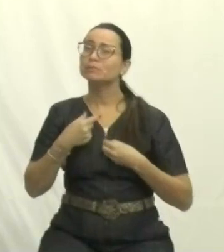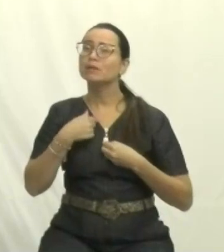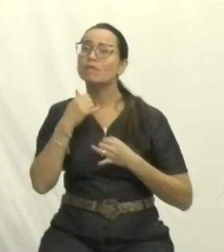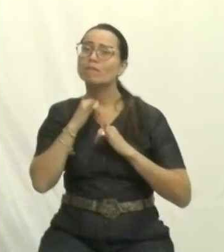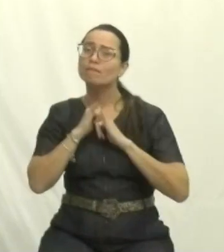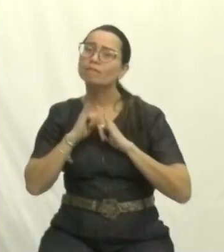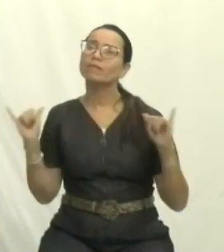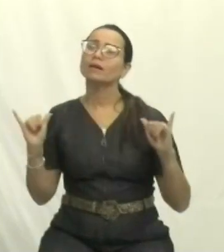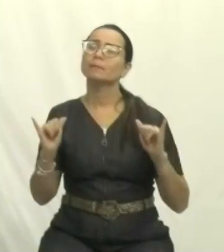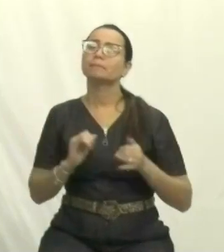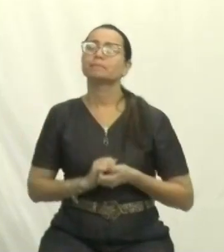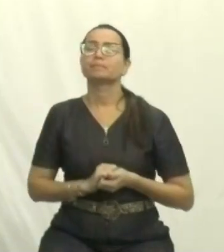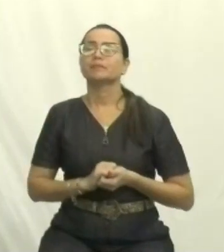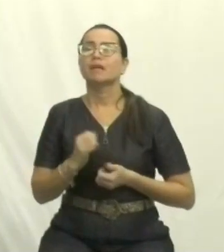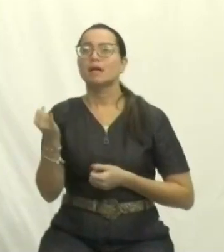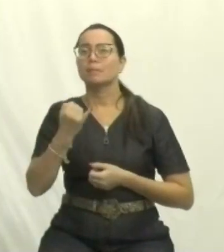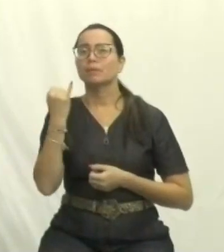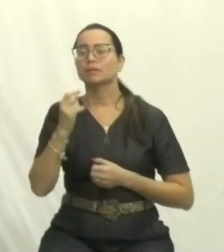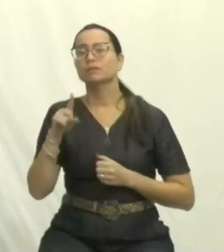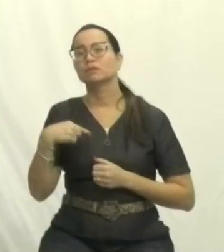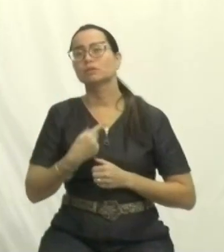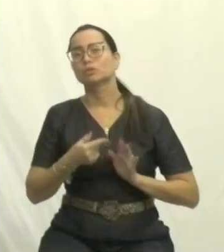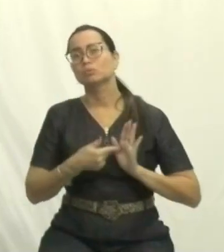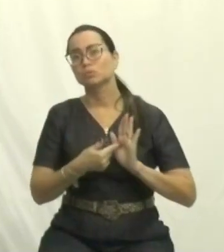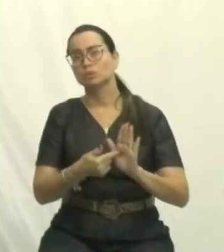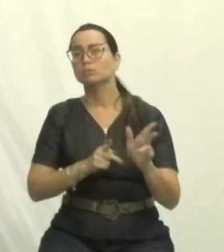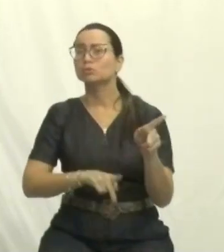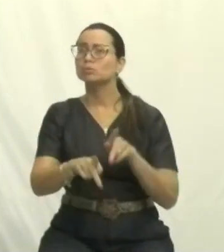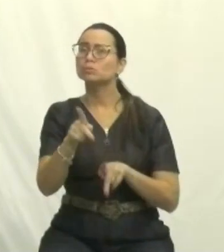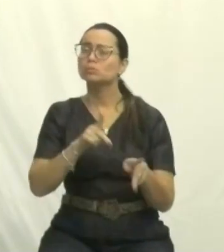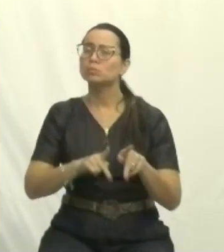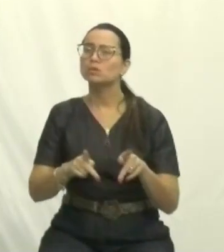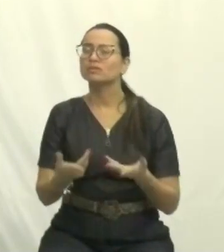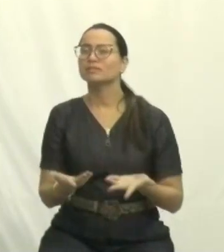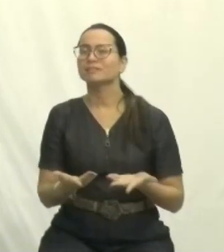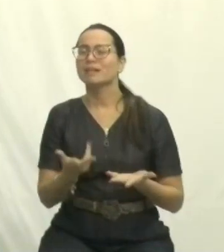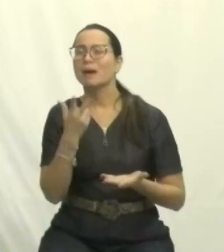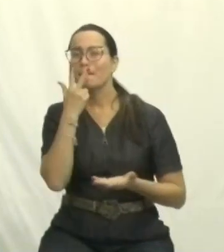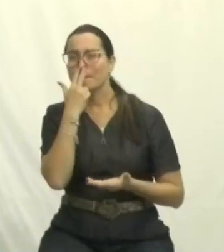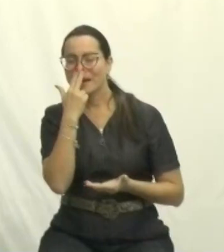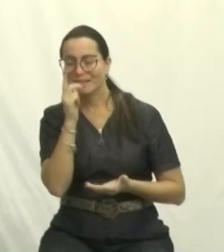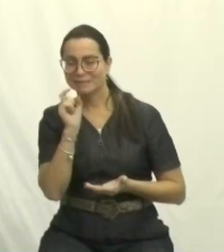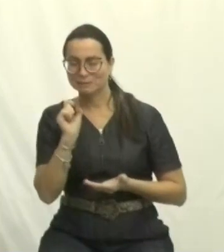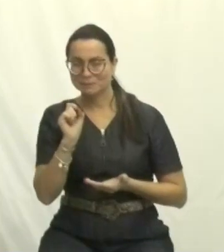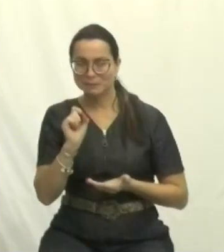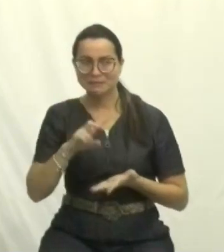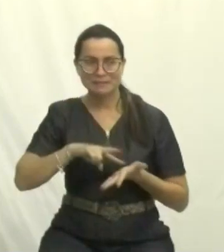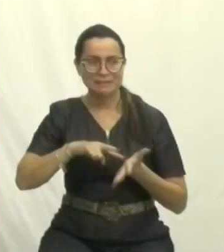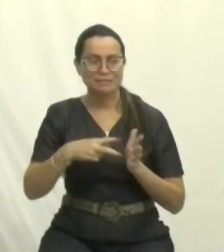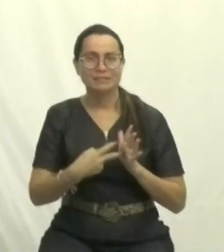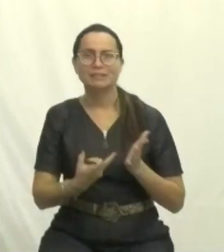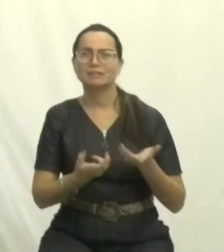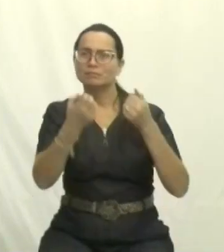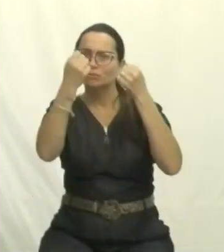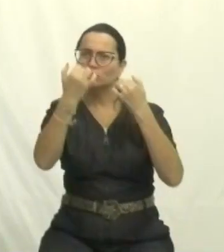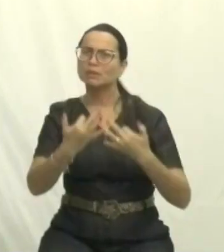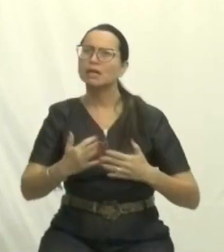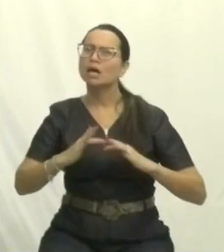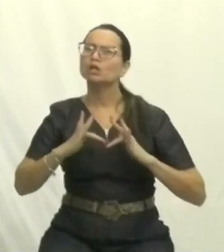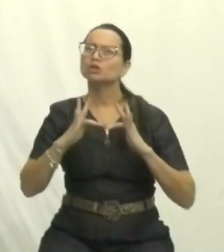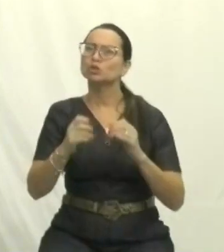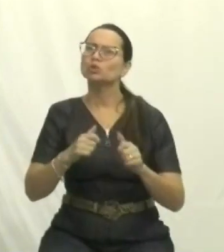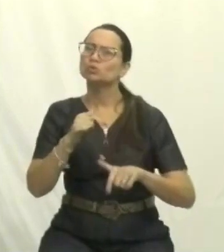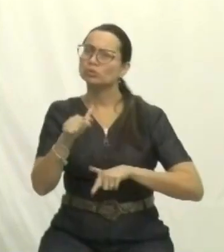gente apresentar para a população meio que uma forma de prestação de contas do que o Corpo de Bombeiros fez no